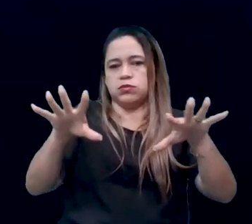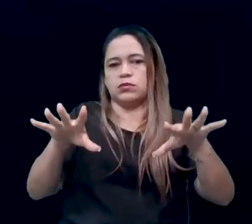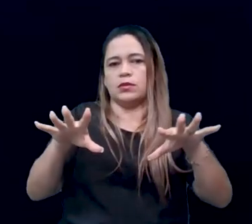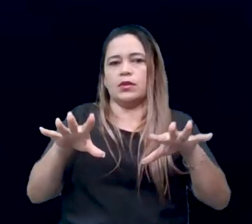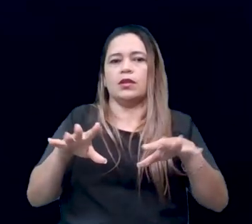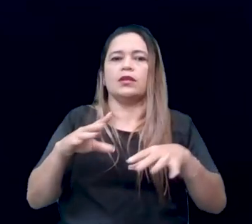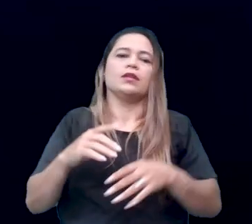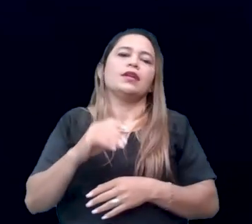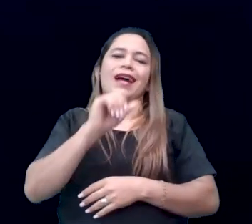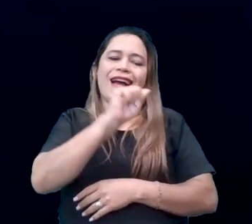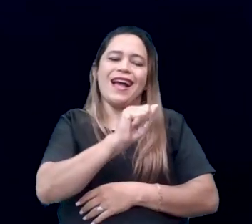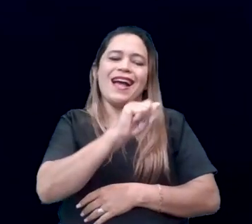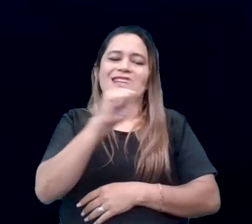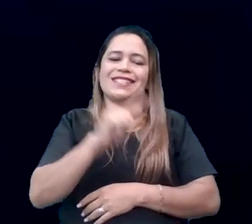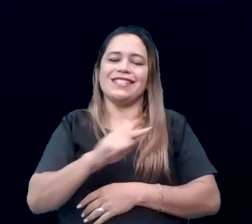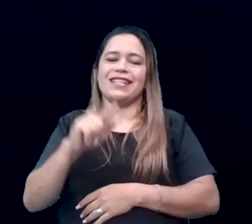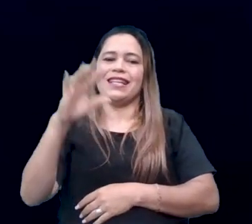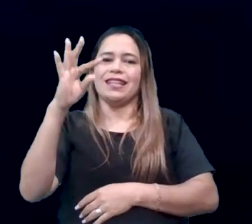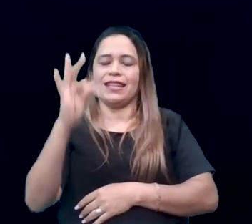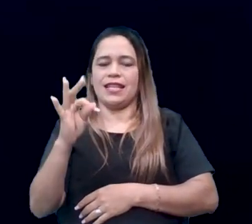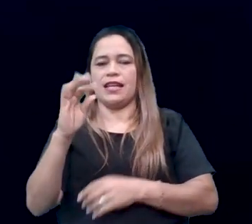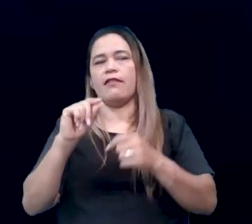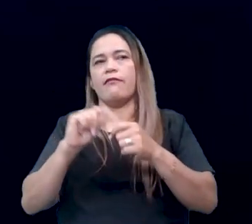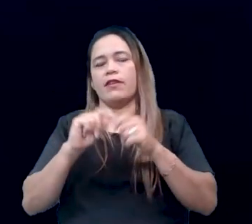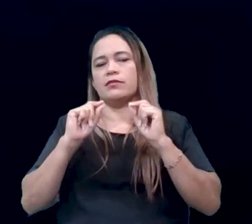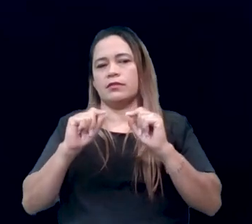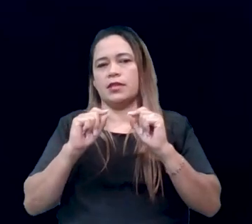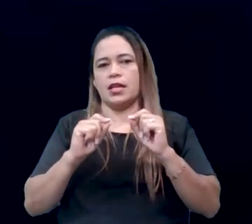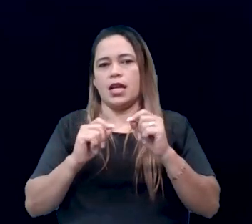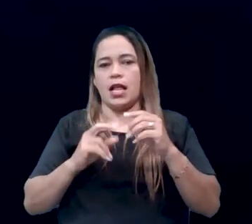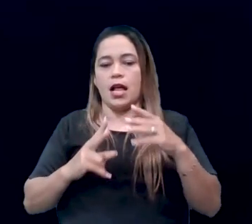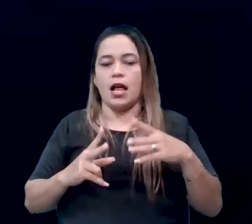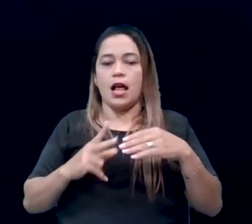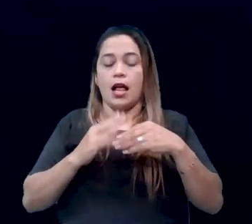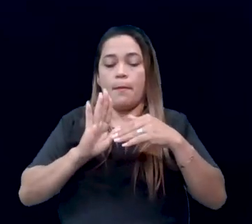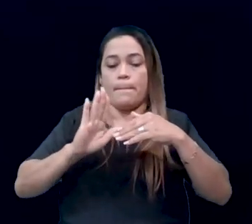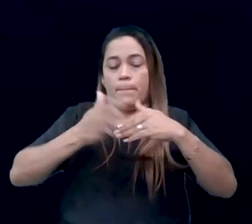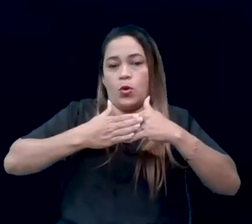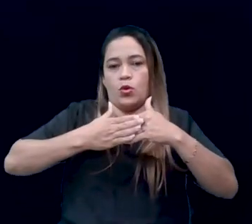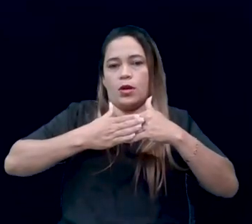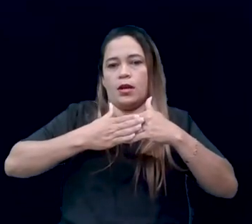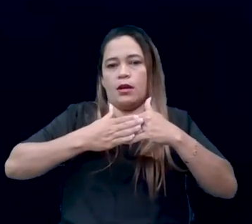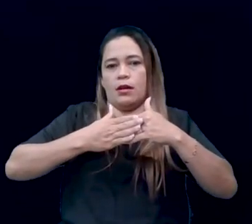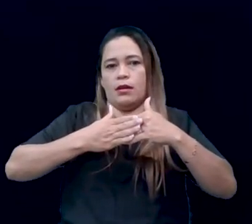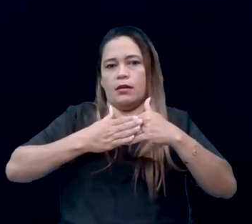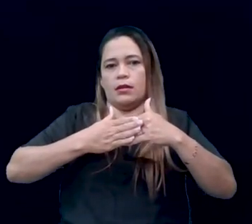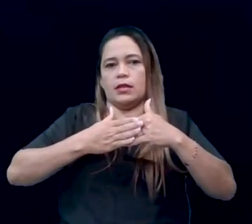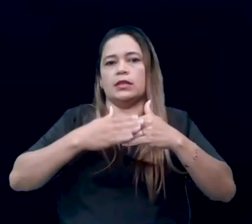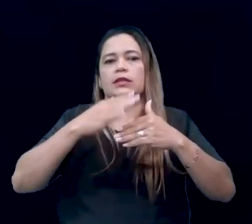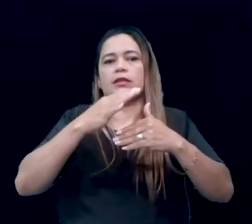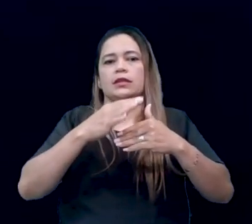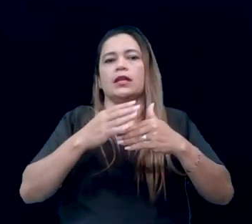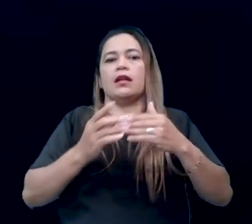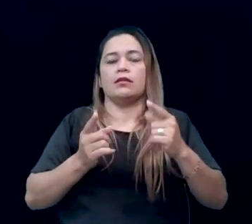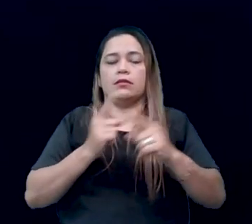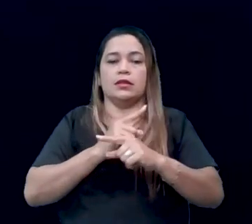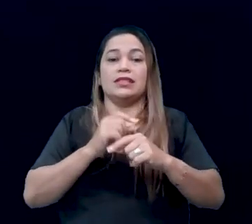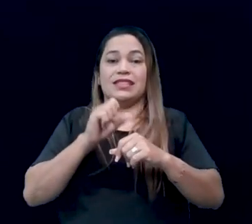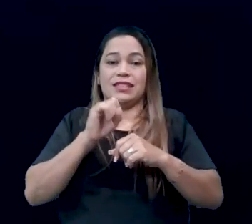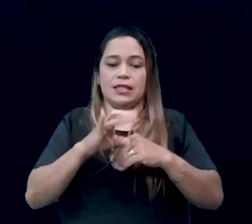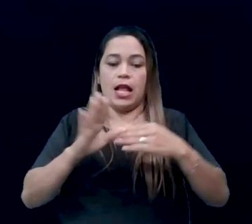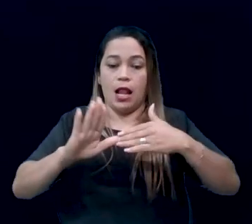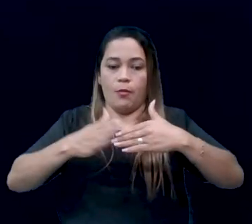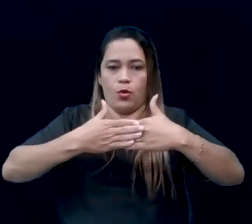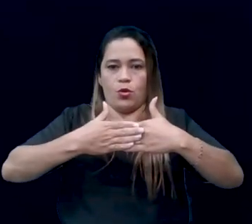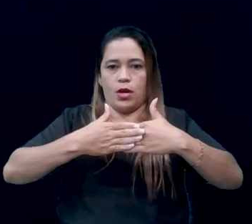chamada AZT ela faz? Ela bloqueia essa enzima chamada transcriptase reversa. Se ela bloqueia